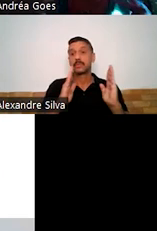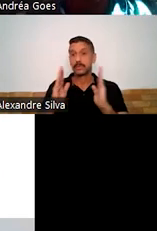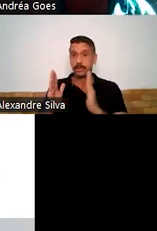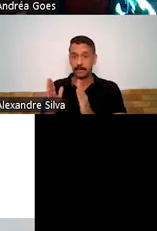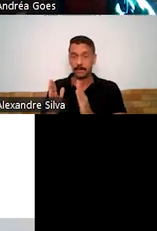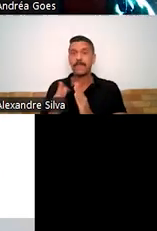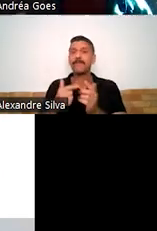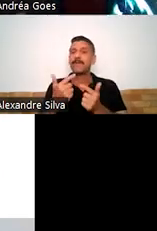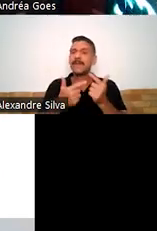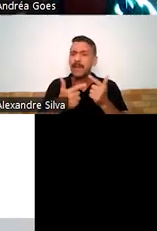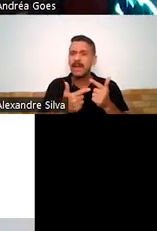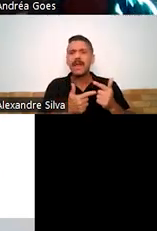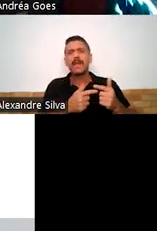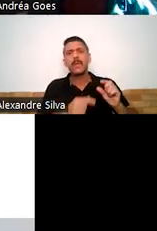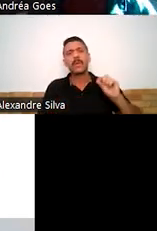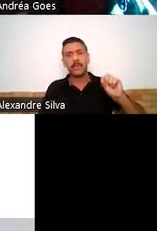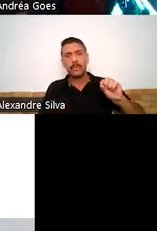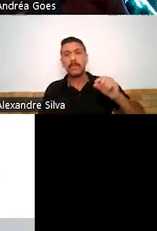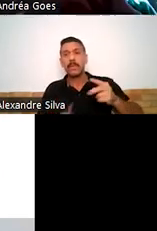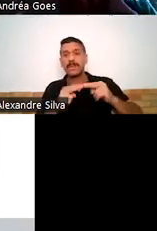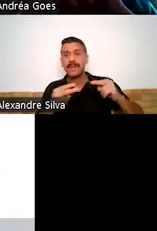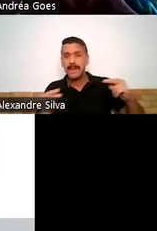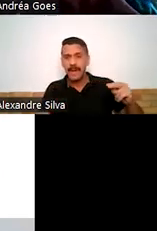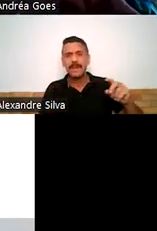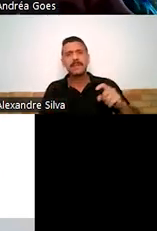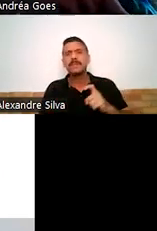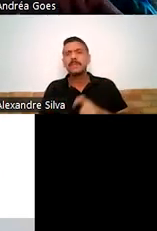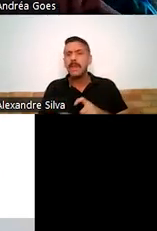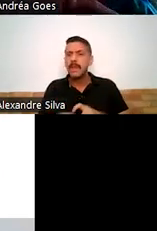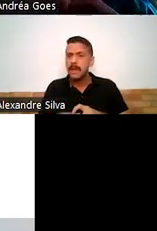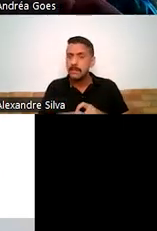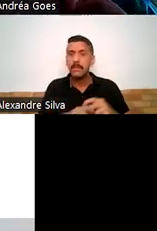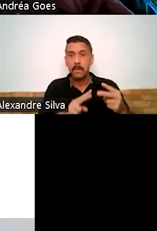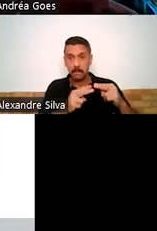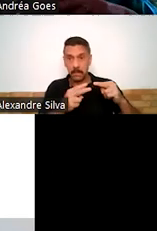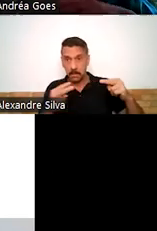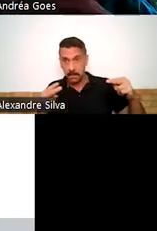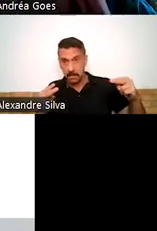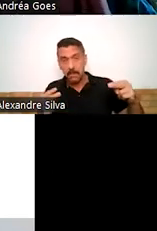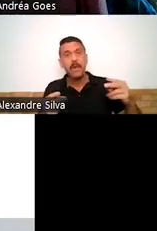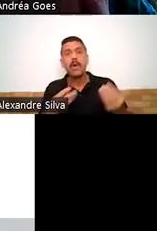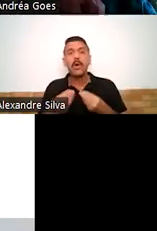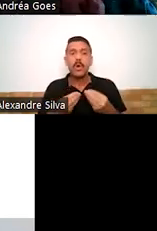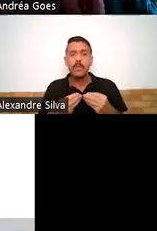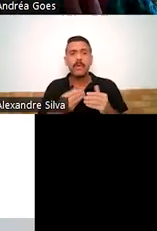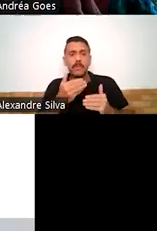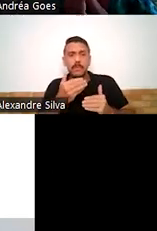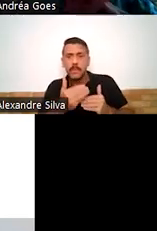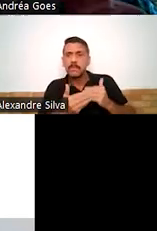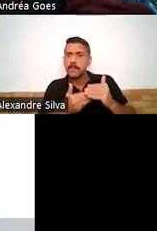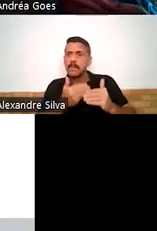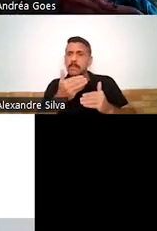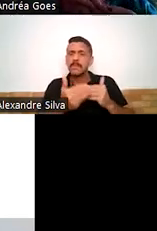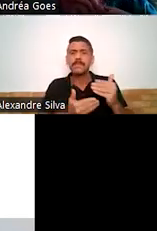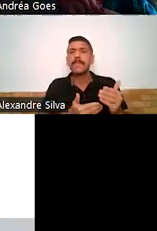vai trabalhando a evolução do DNA também, ao mesmo tempo que a gente está falando de ensino de genética. E uma coisa que não tem a ver